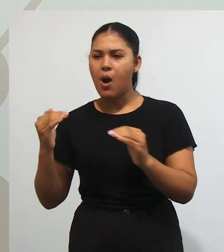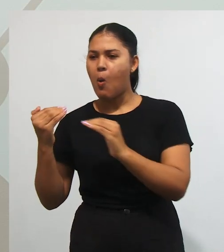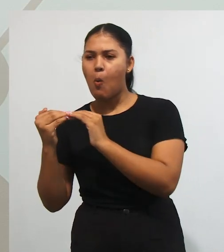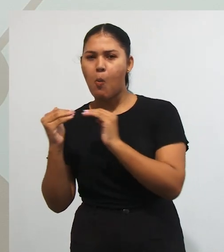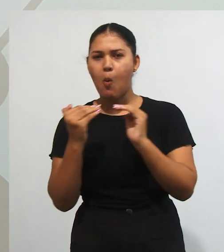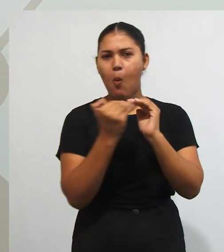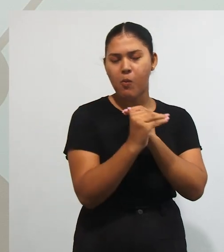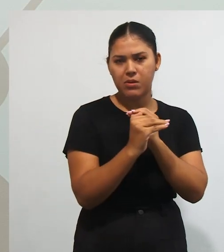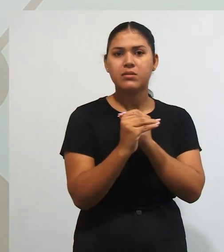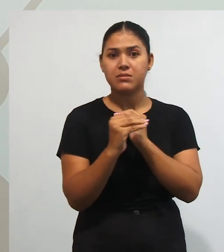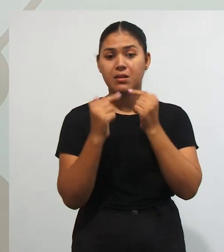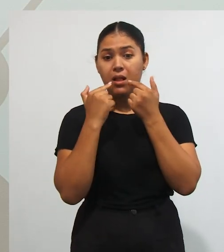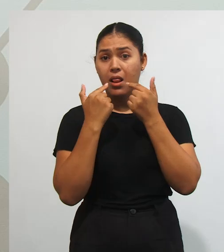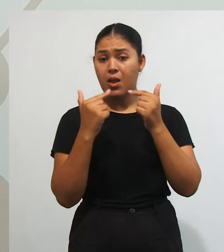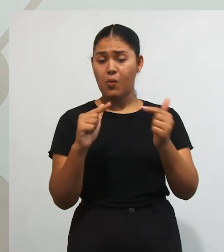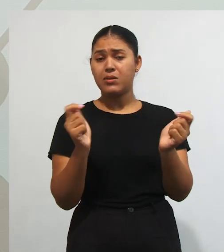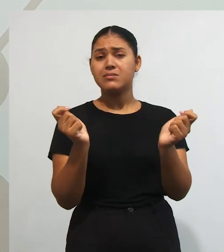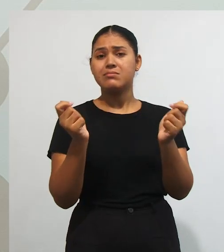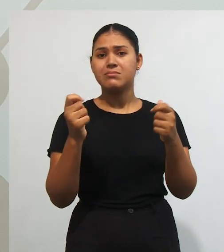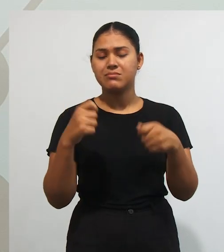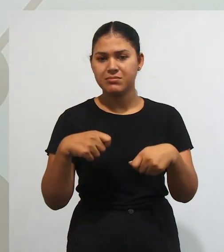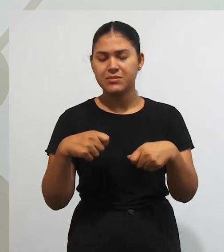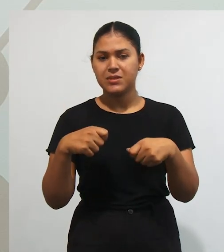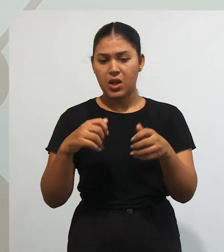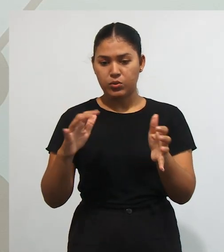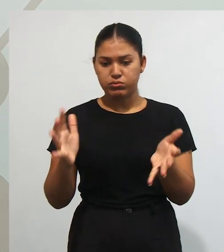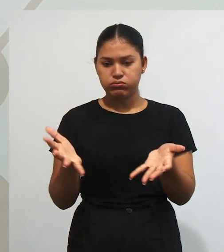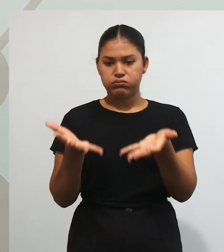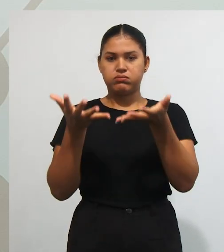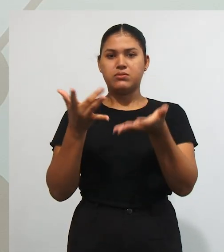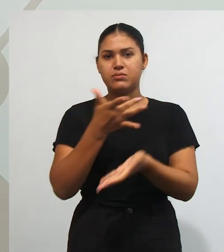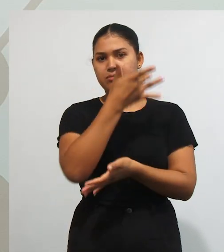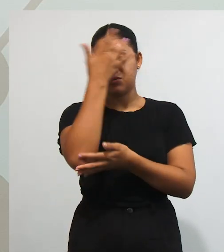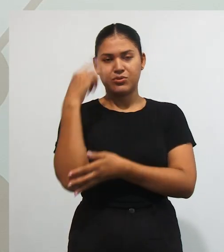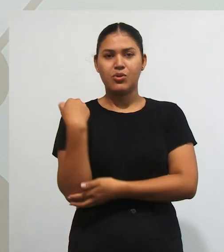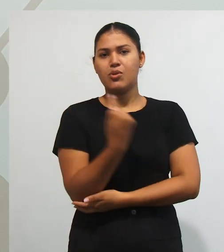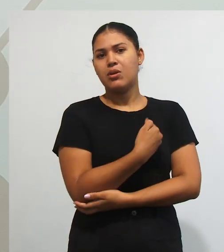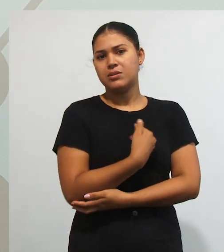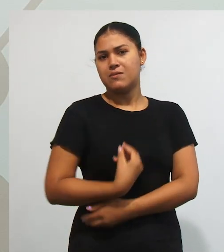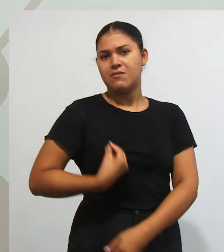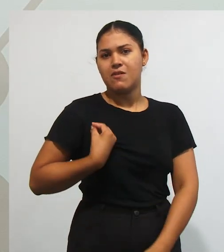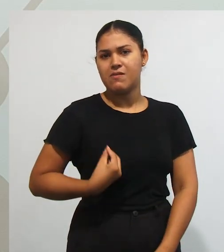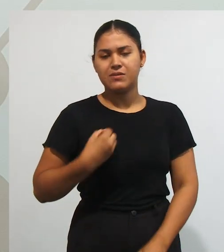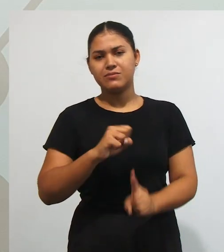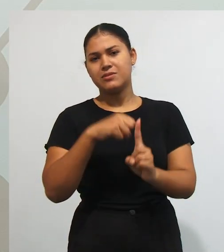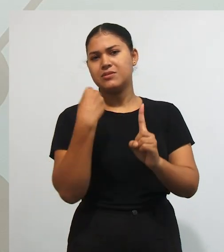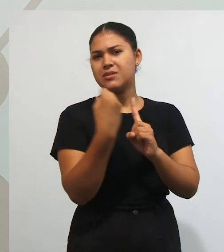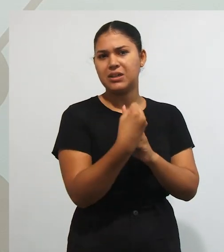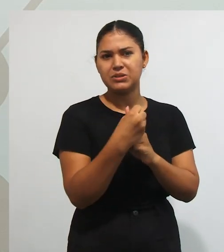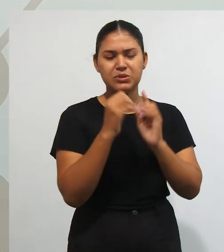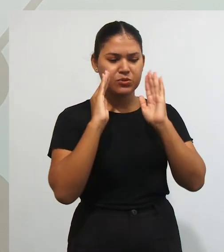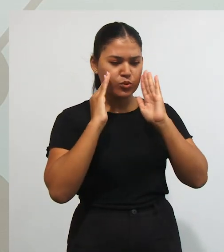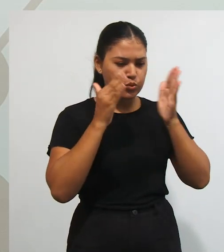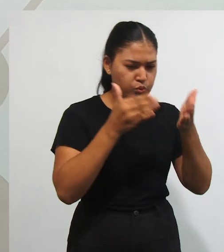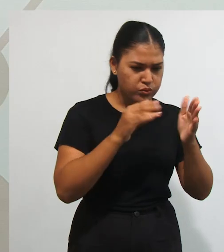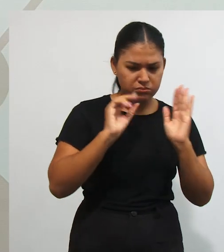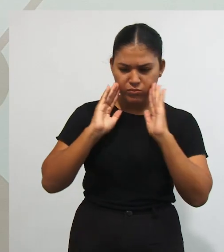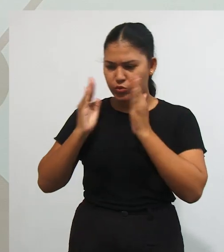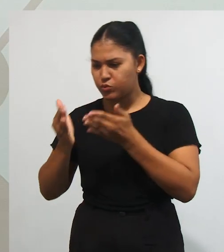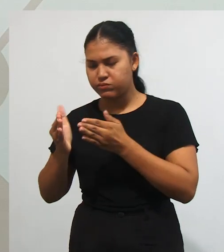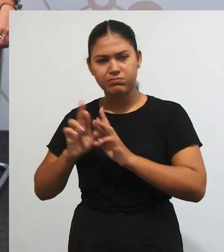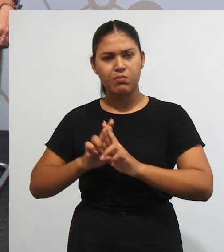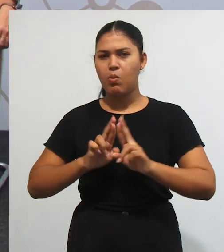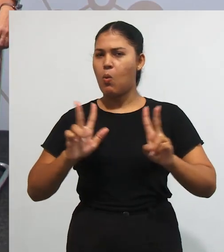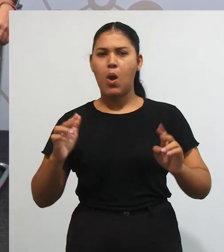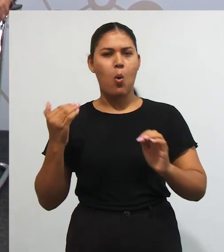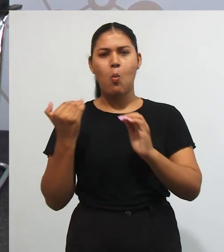ela é constituidora daquilo que nós somos, né? Então, ela não pode ser reduzida a uma visão tão estreita do que